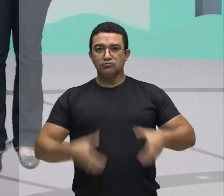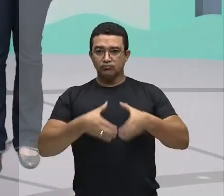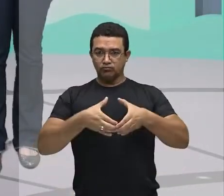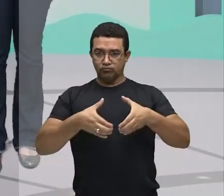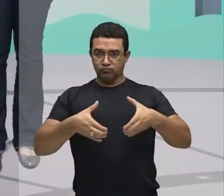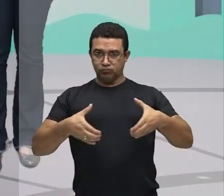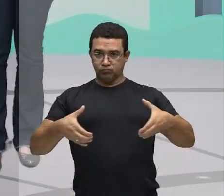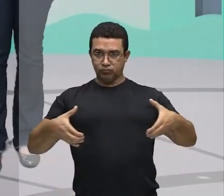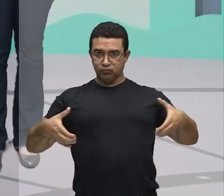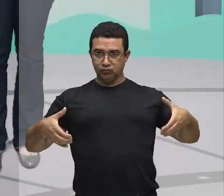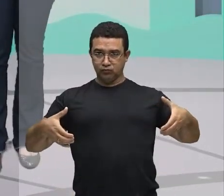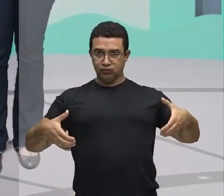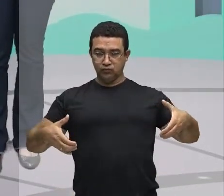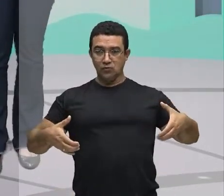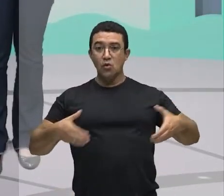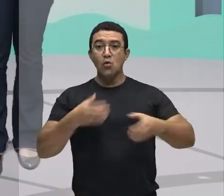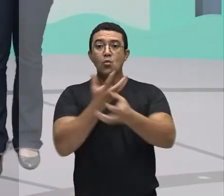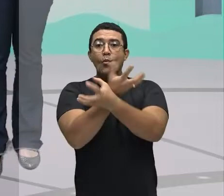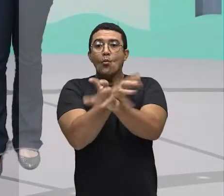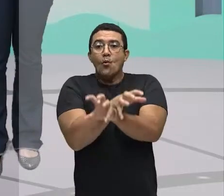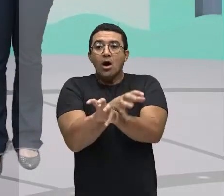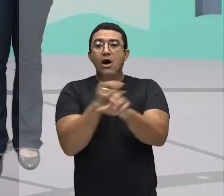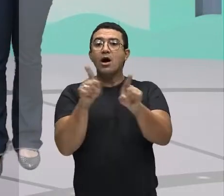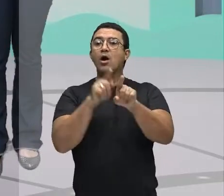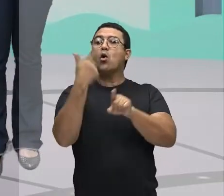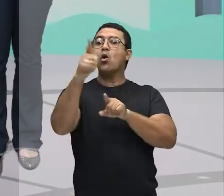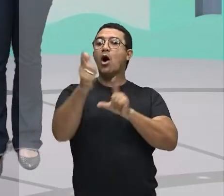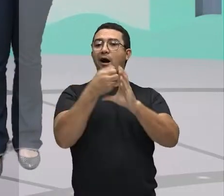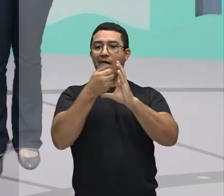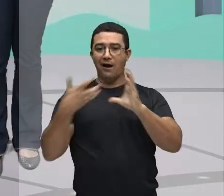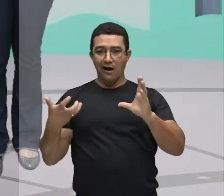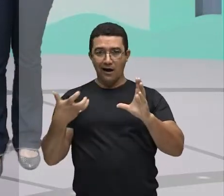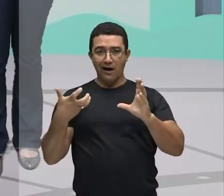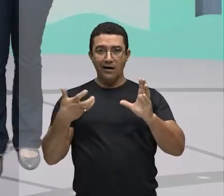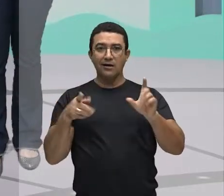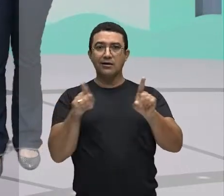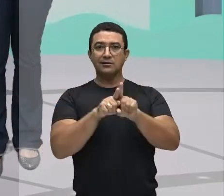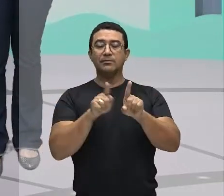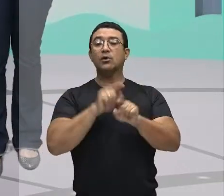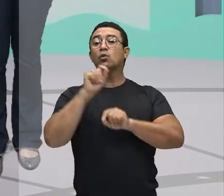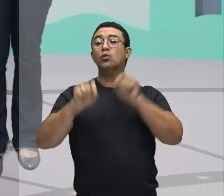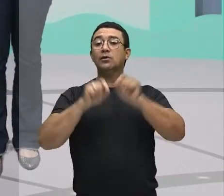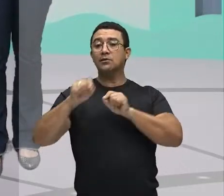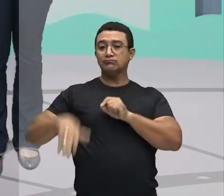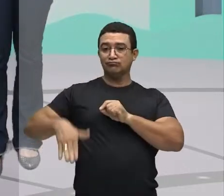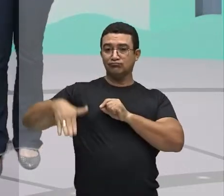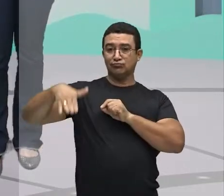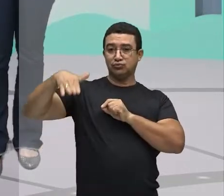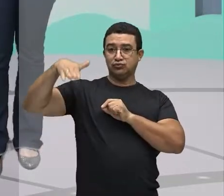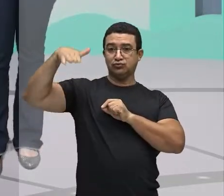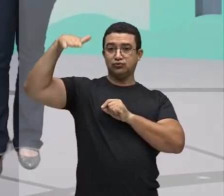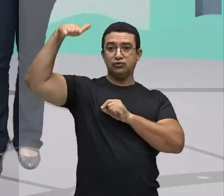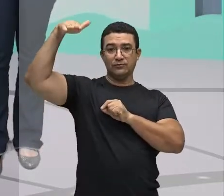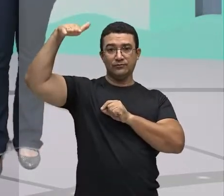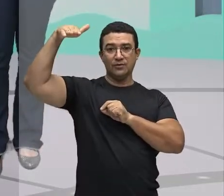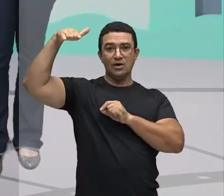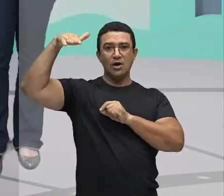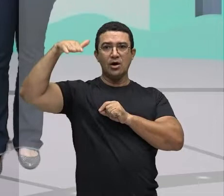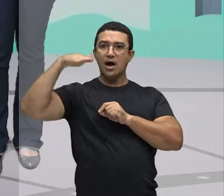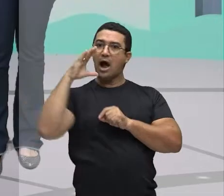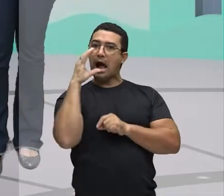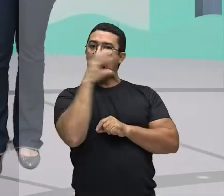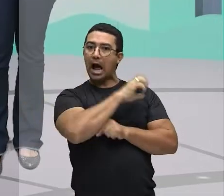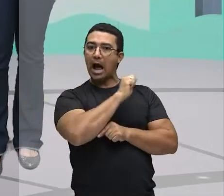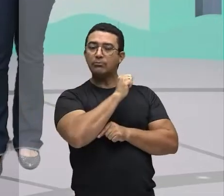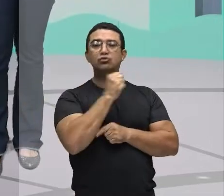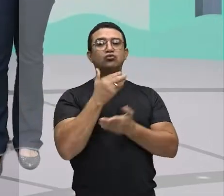mais largo. Outra característica importante é o estirão do crescimento, que é a fase em que ocorre uma aceleração